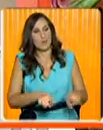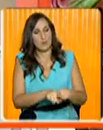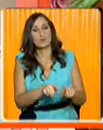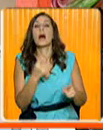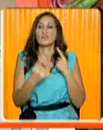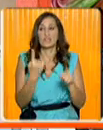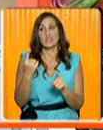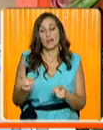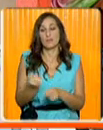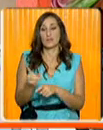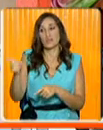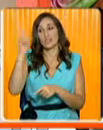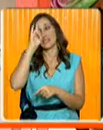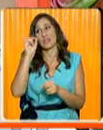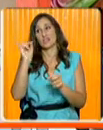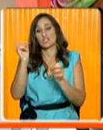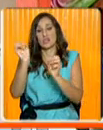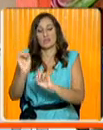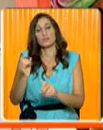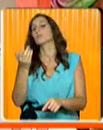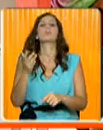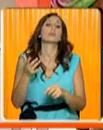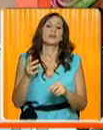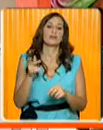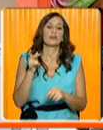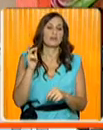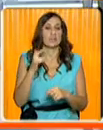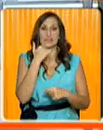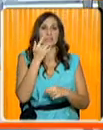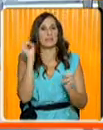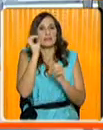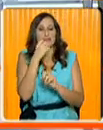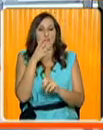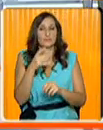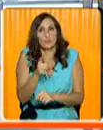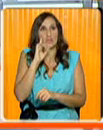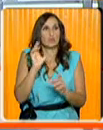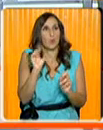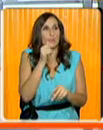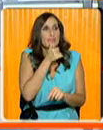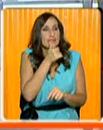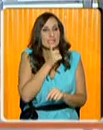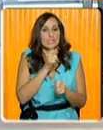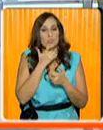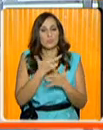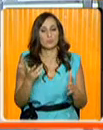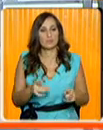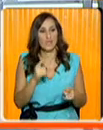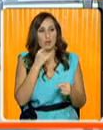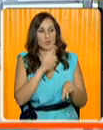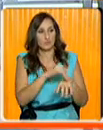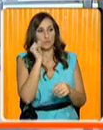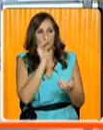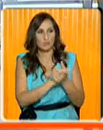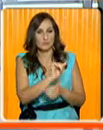vezes é porque vocês também não dão ideias nenhumas. Não, ninguém se chega à frente e aí temos que ser nós a decidir tudo. Ah, estás a descrever o teu marido. Eu